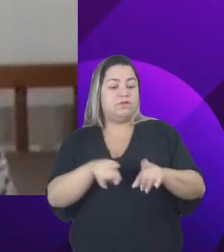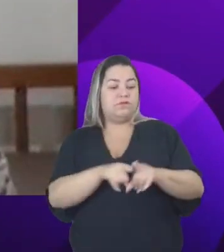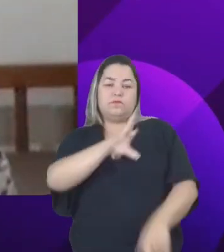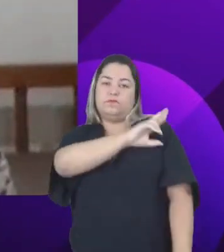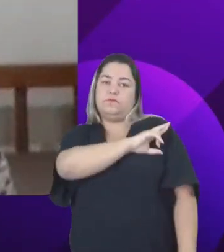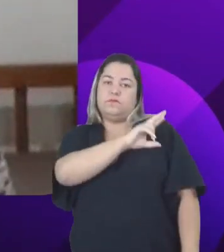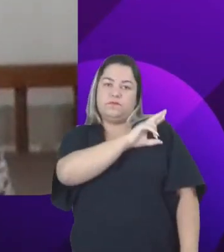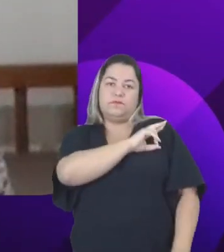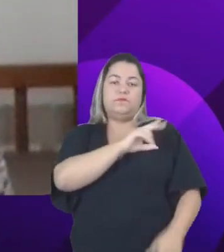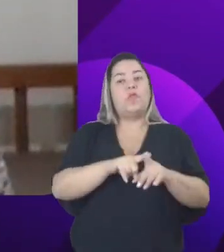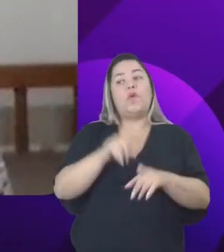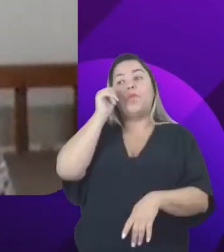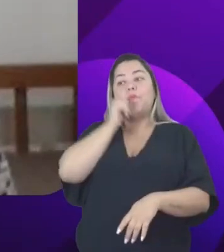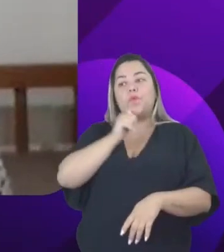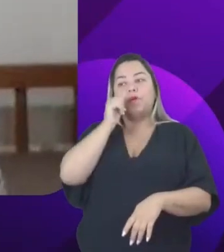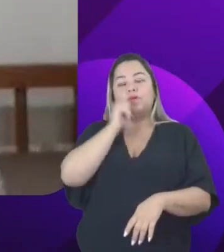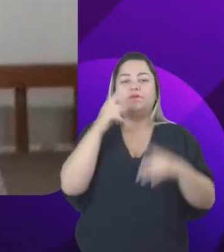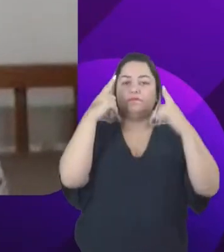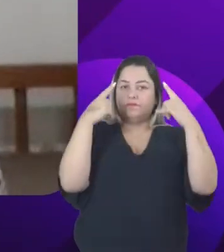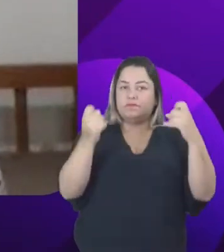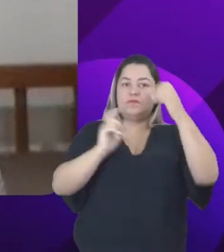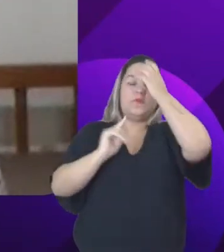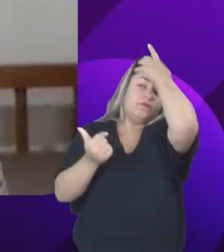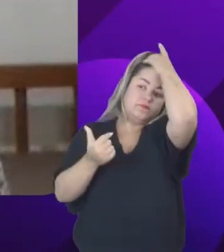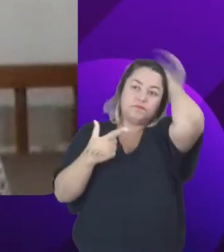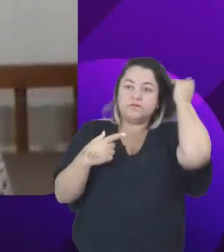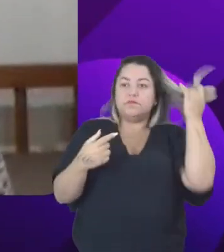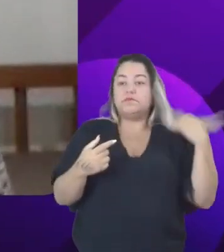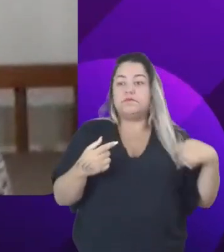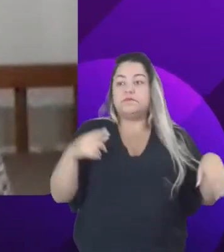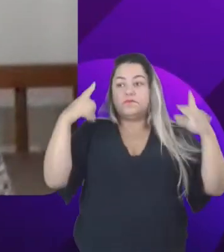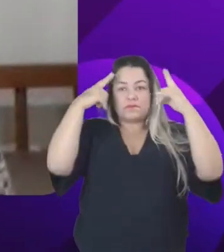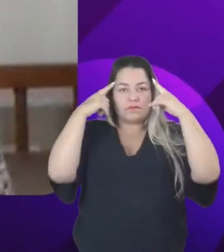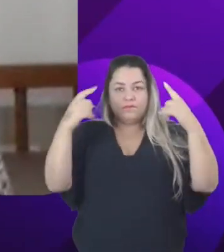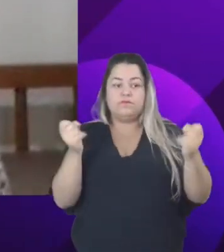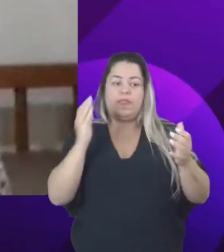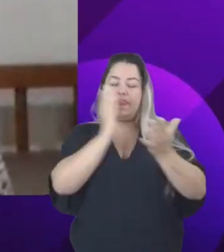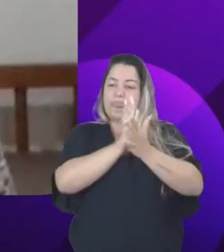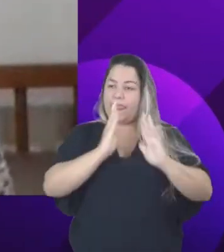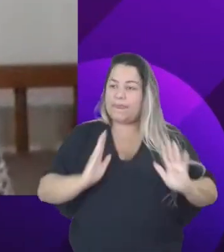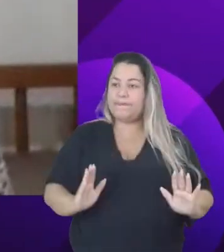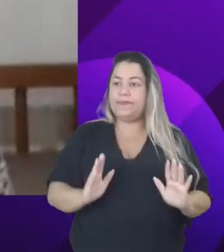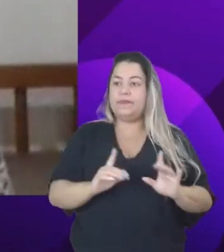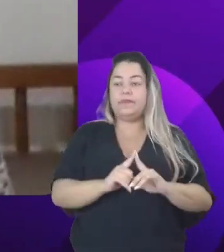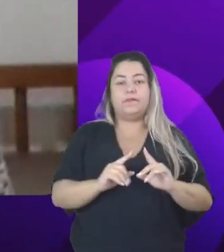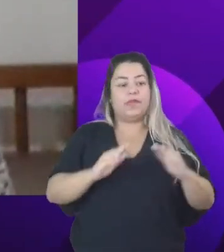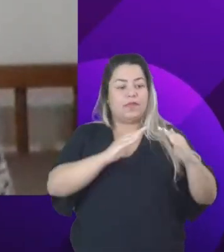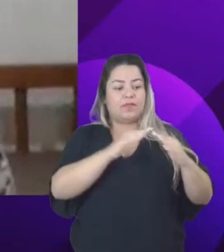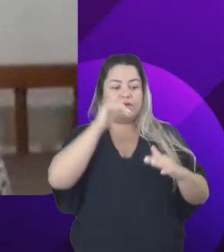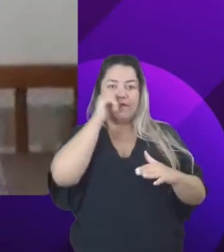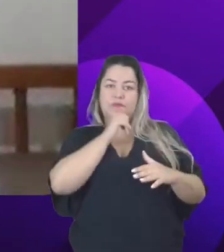carro-chefe do programa Mulher Viver Sem Violência, tivessem a sua construção interrompida. As casas da